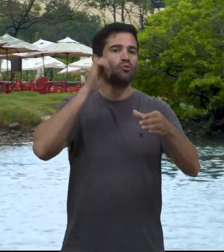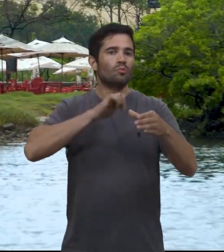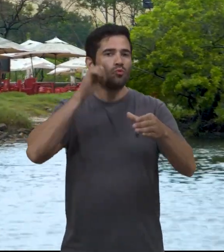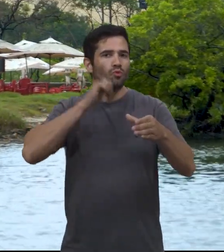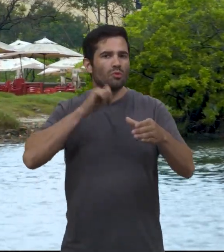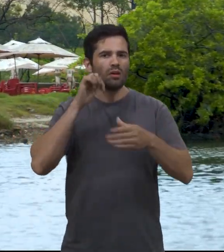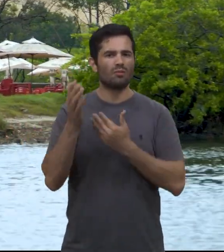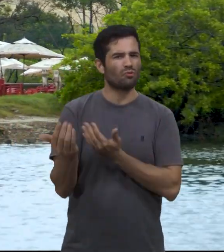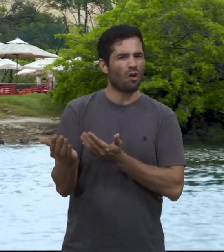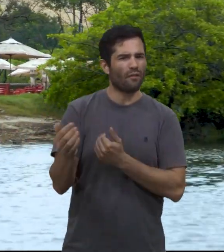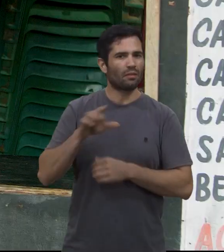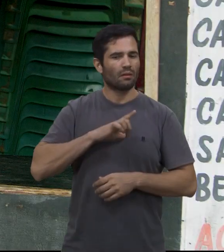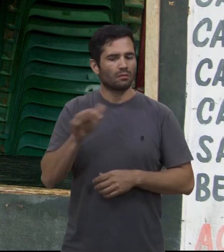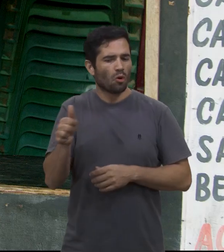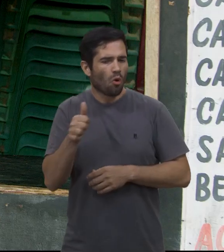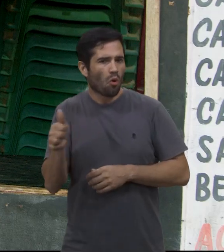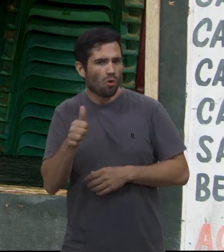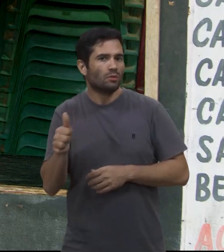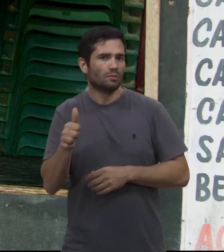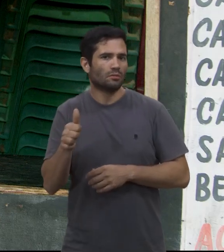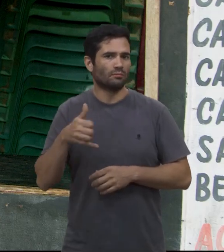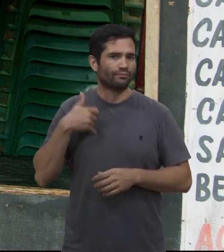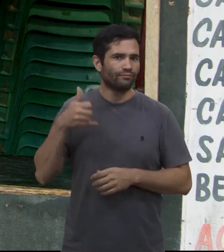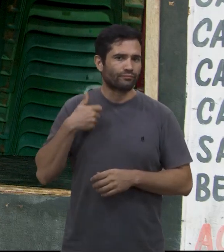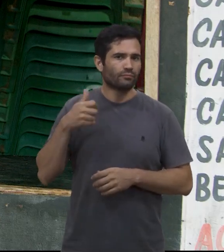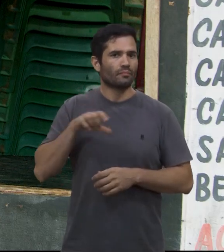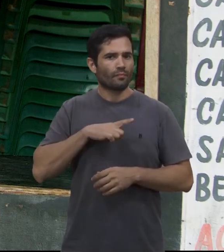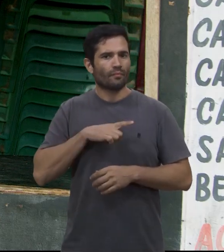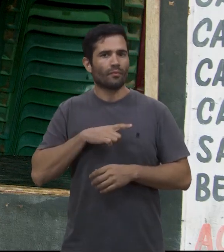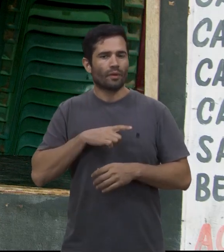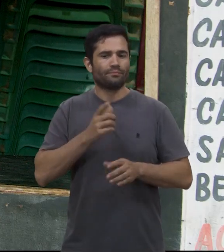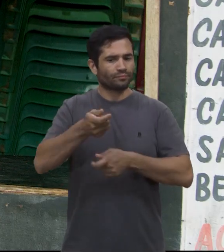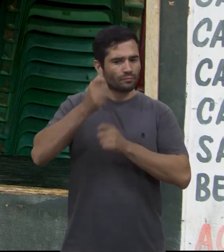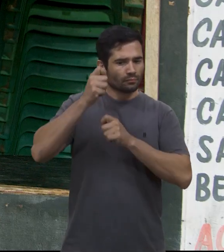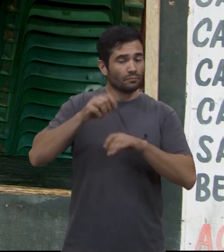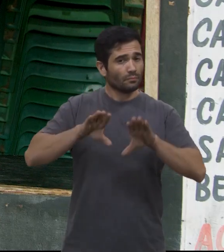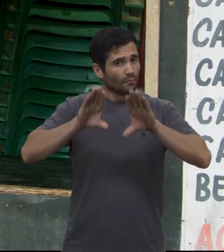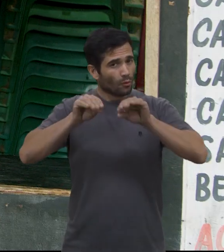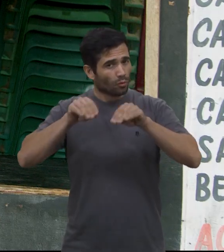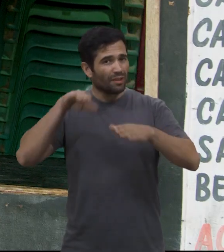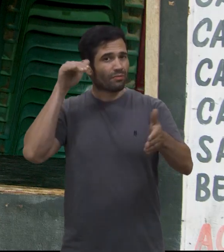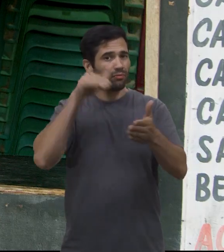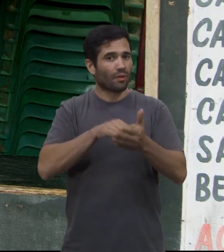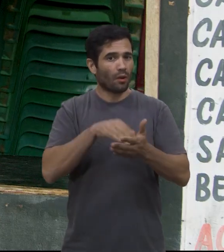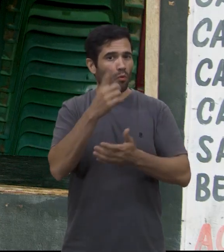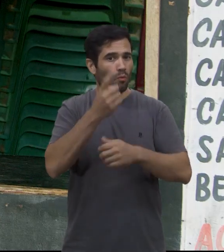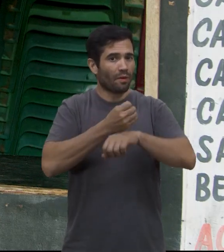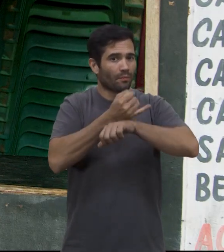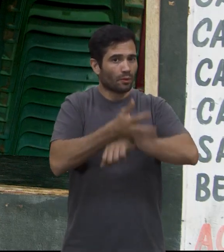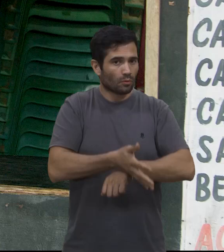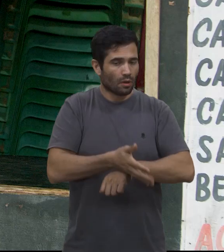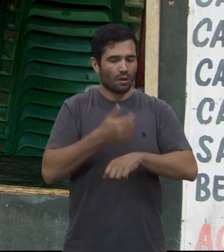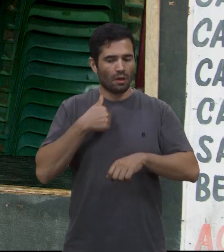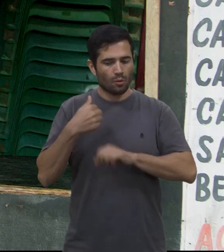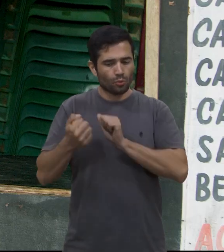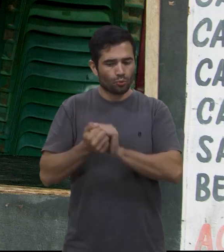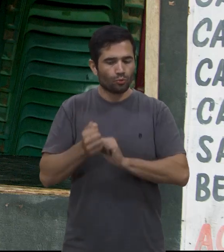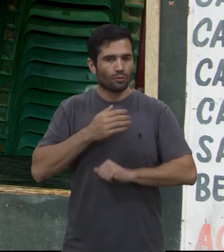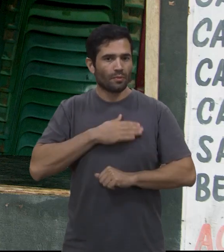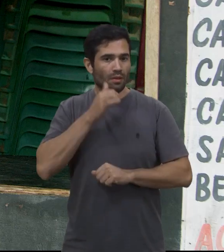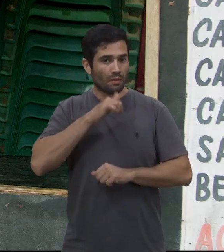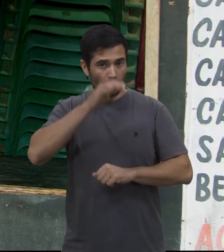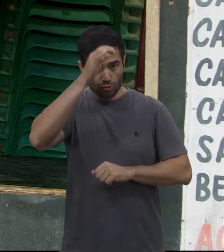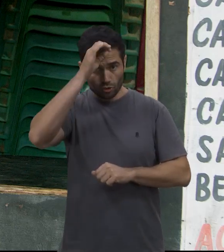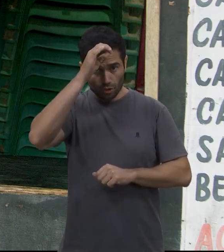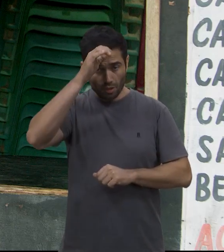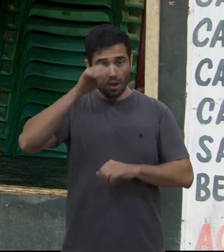Nós mocinha. De 11 anos, né? Nós ia para pescar à noite, até 1 hora da manhã. Só eu e a minha tia